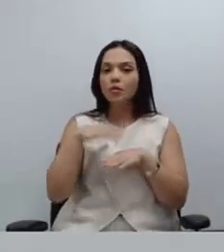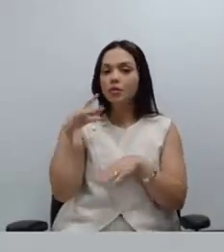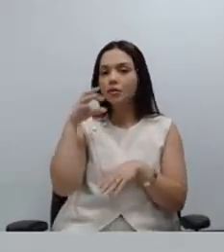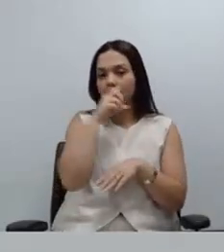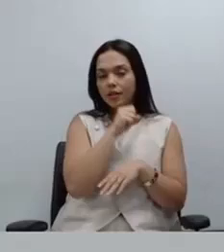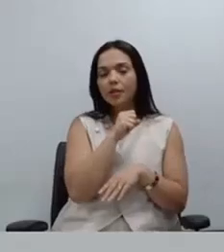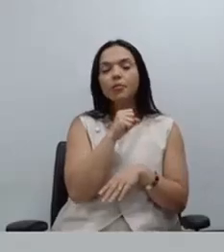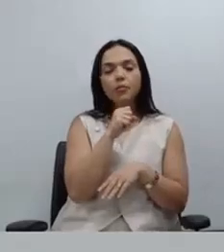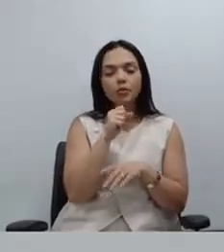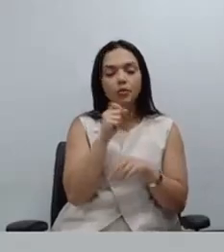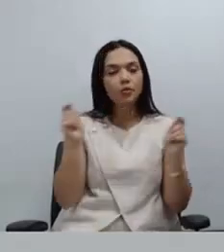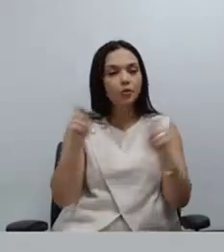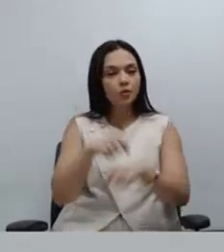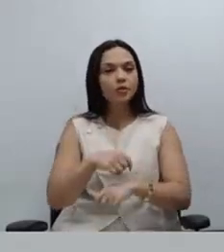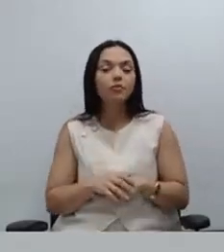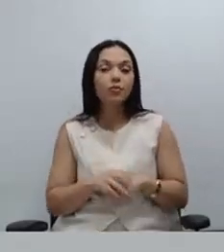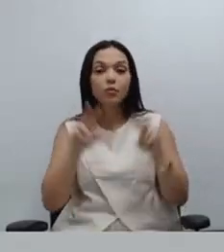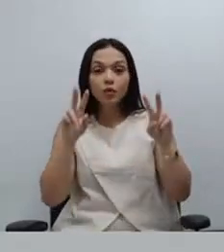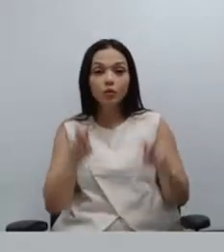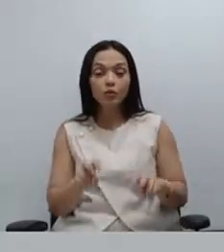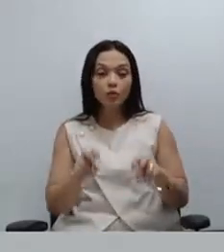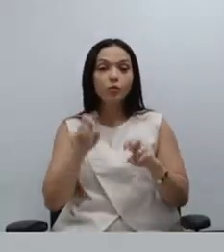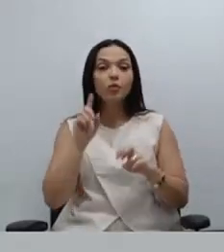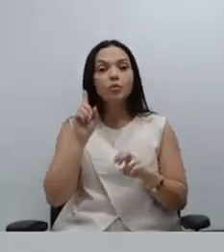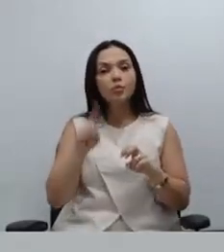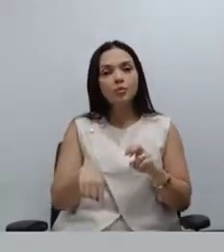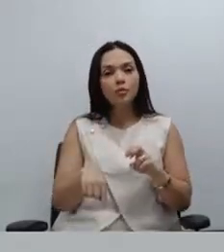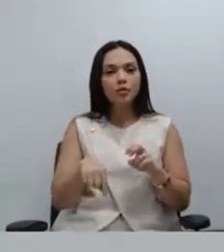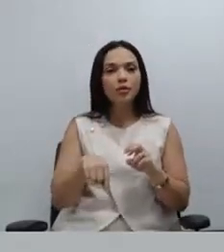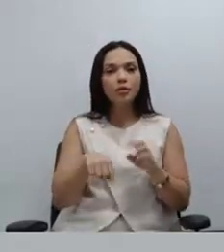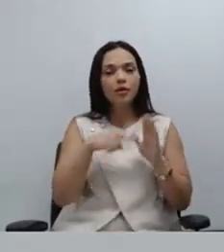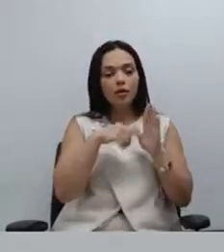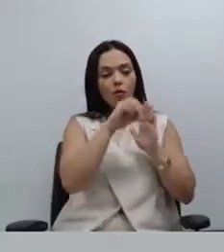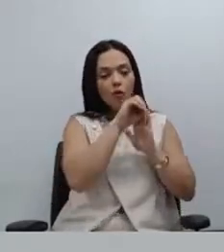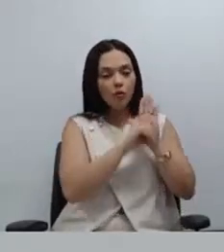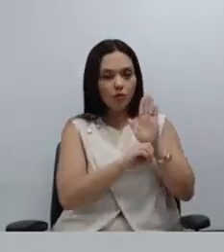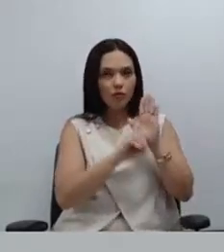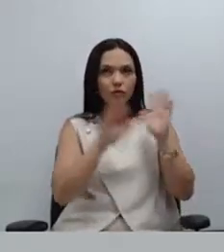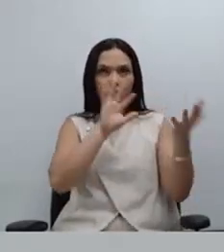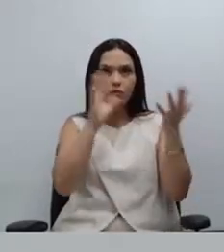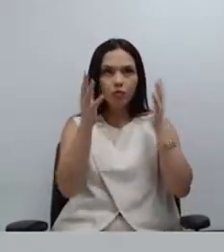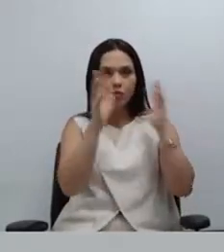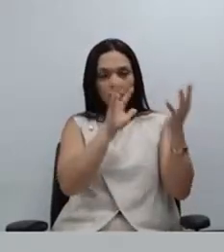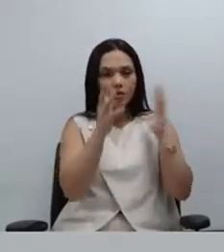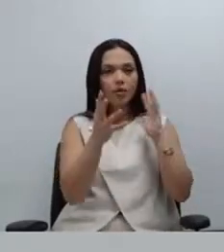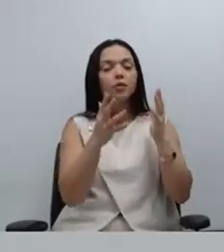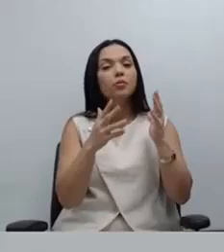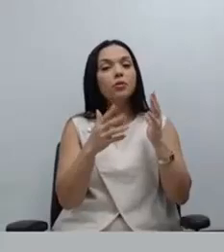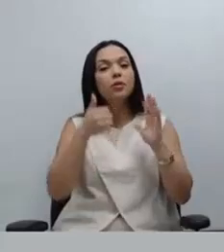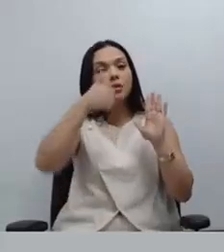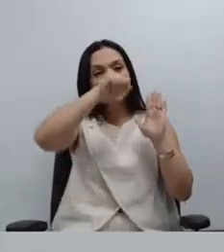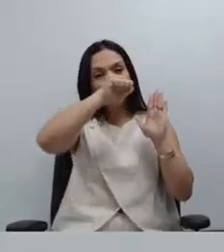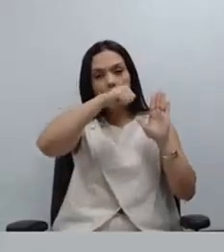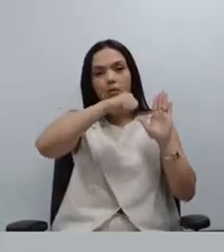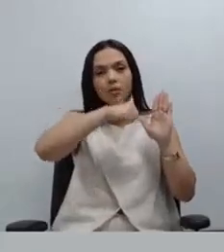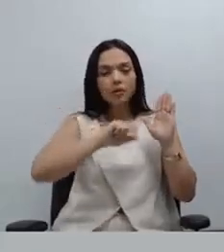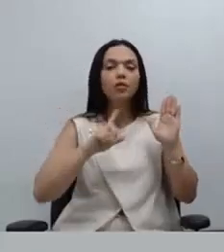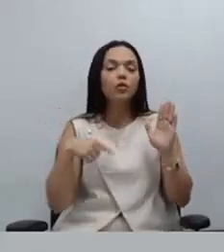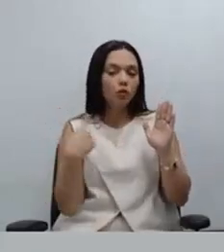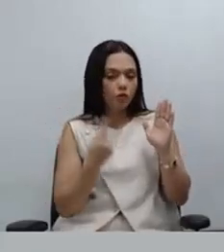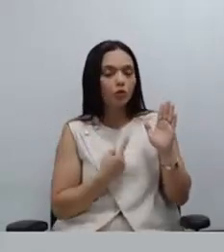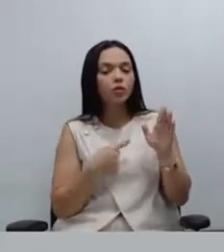possível. Com relação ao ofício do que diz respeito à situação climática, no geral, está em análise, nós estamos aqui